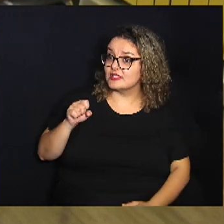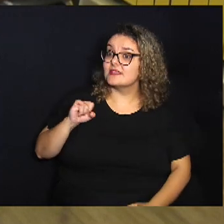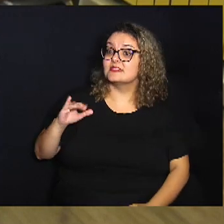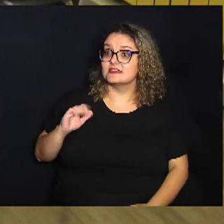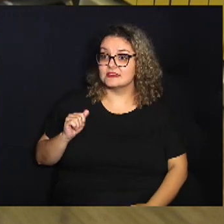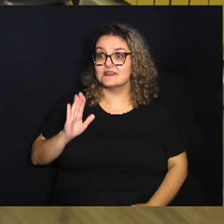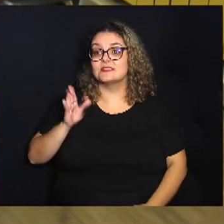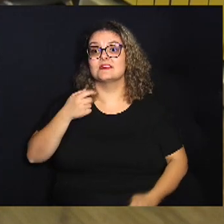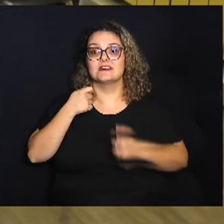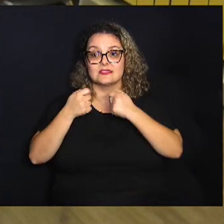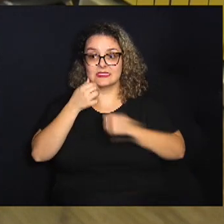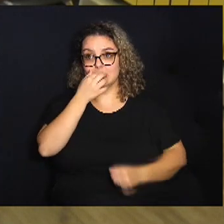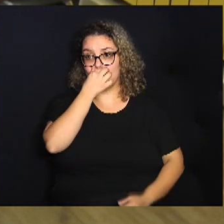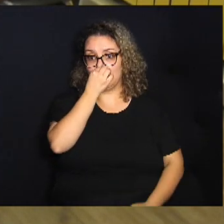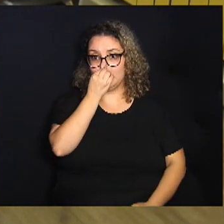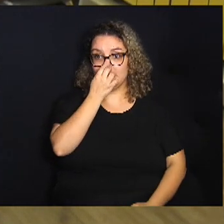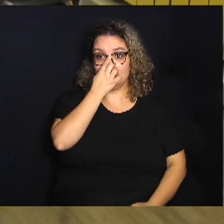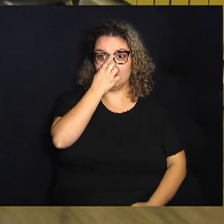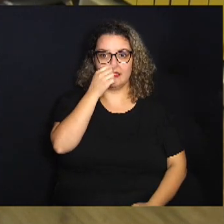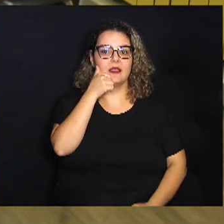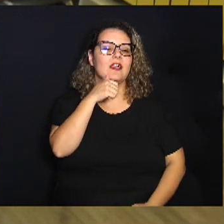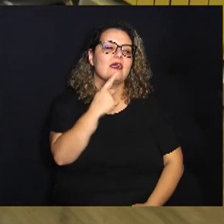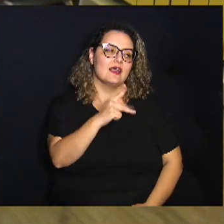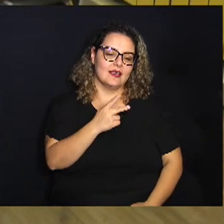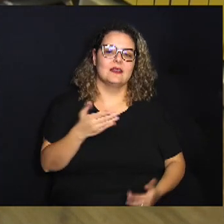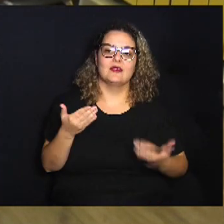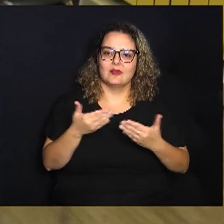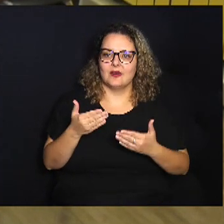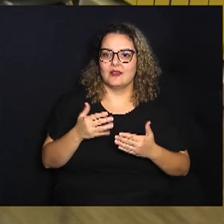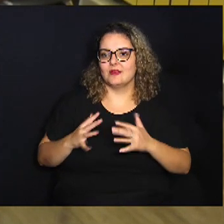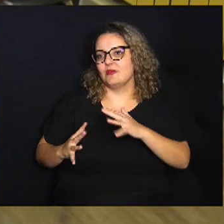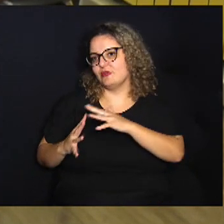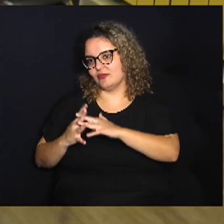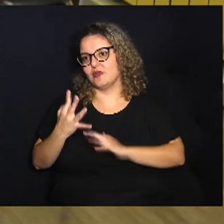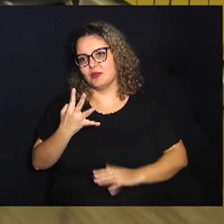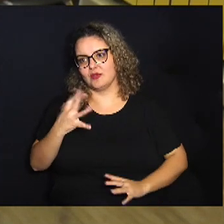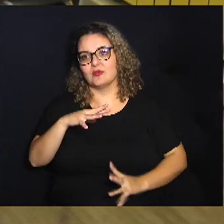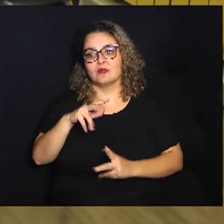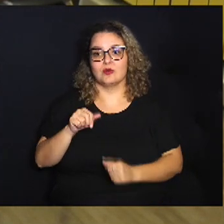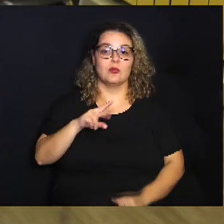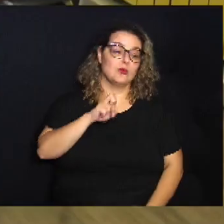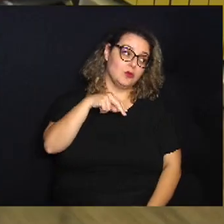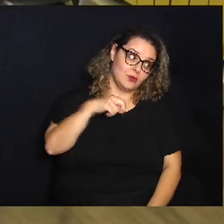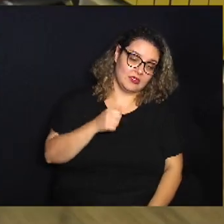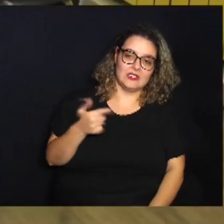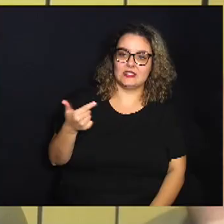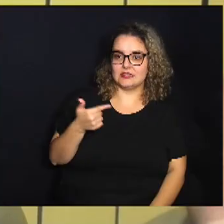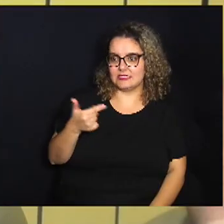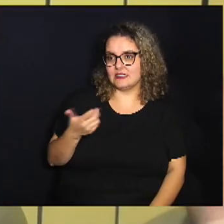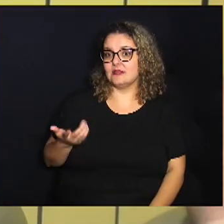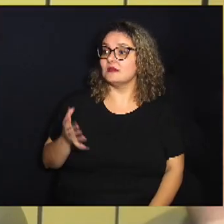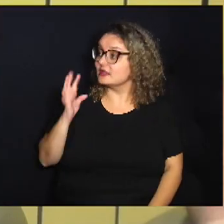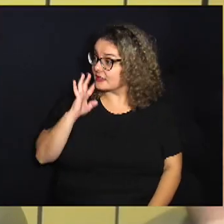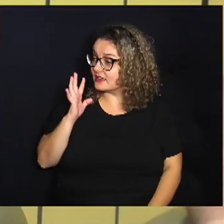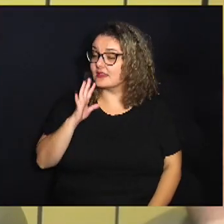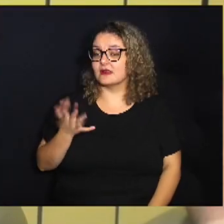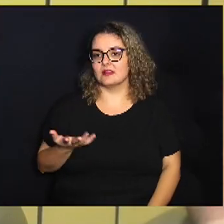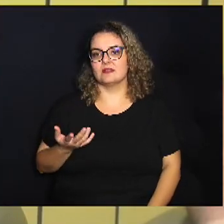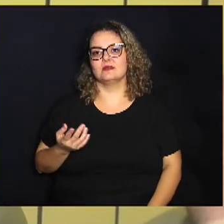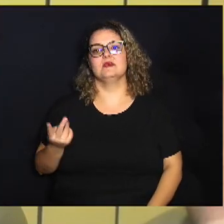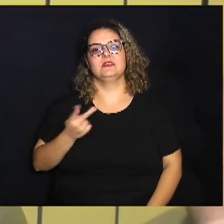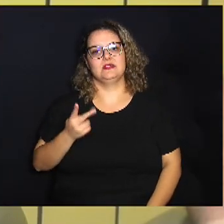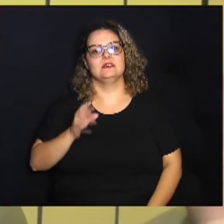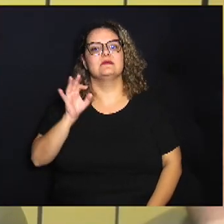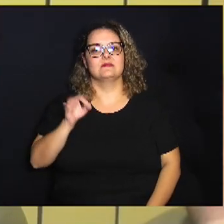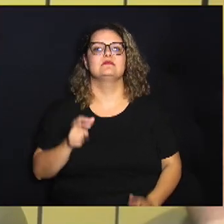Jéssica? Já. Então, ela é hoje top 4 do mundo, o Ronan está em segundo lugar. Que legal. E eles têm grande